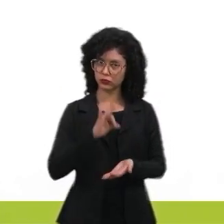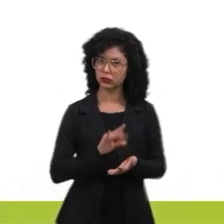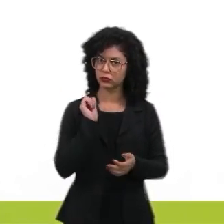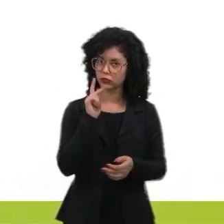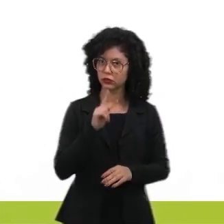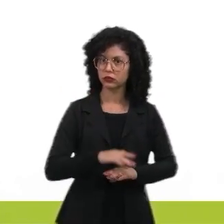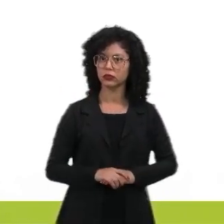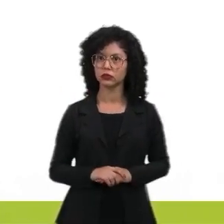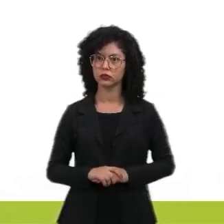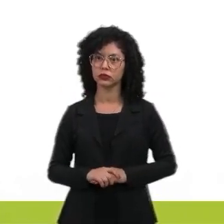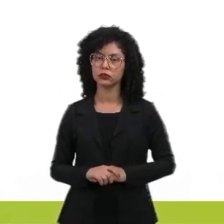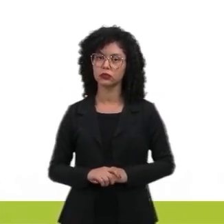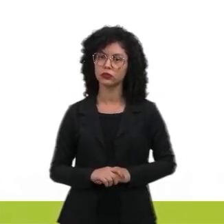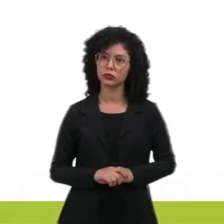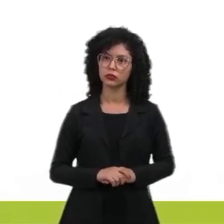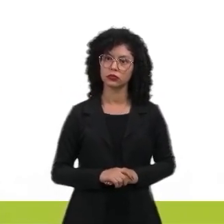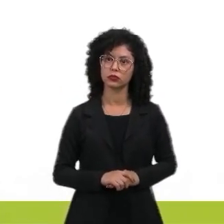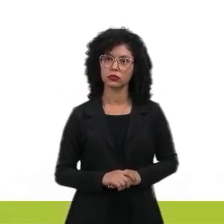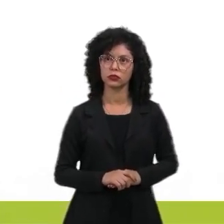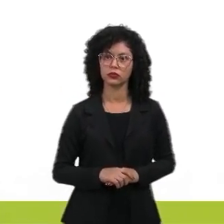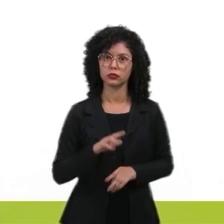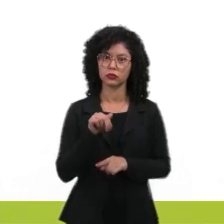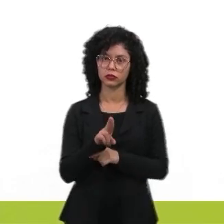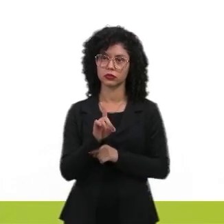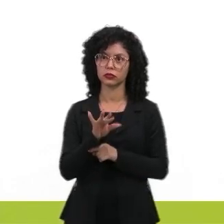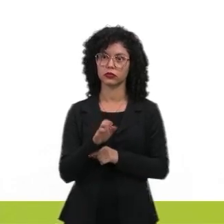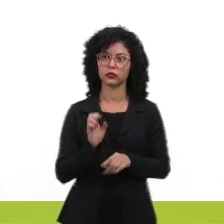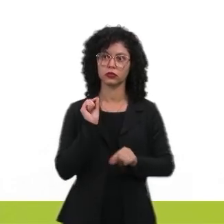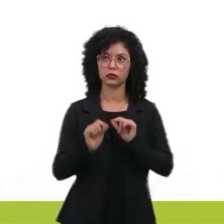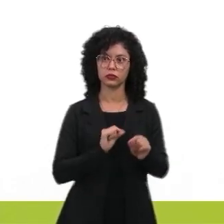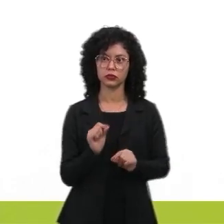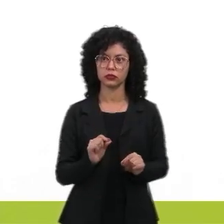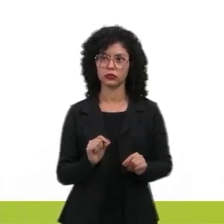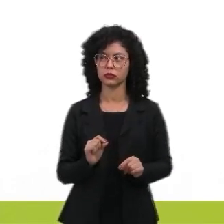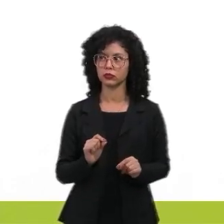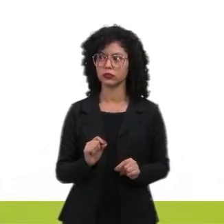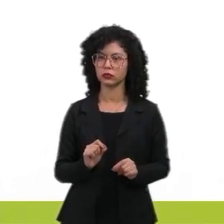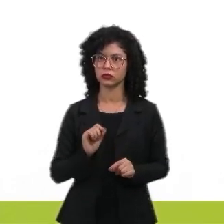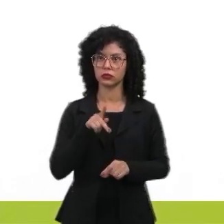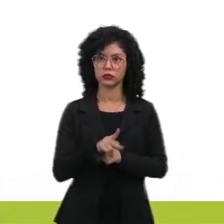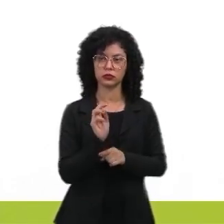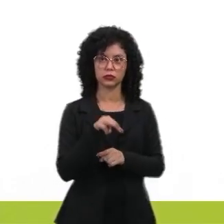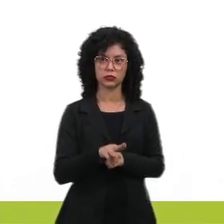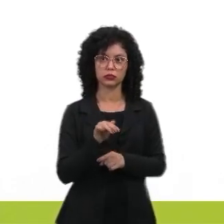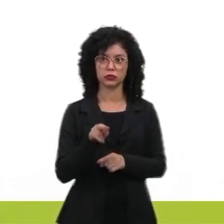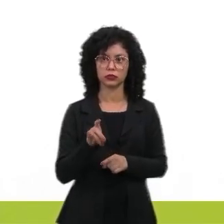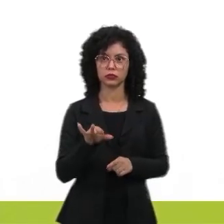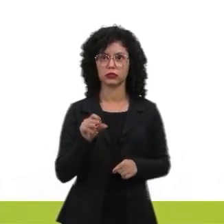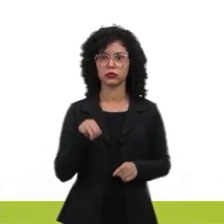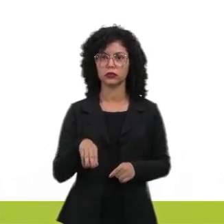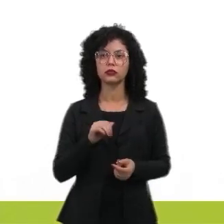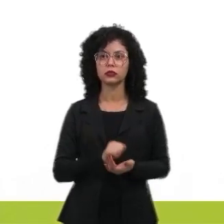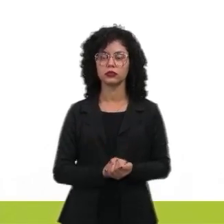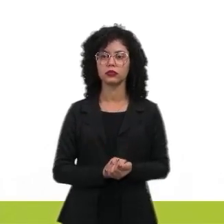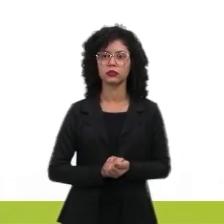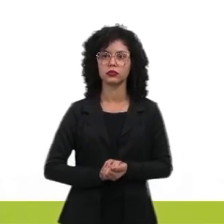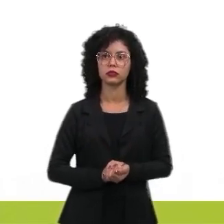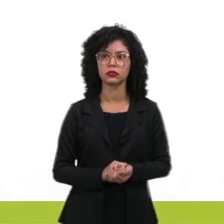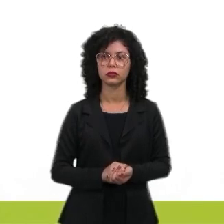ok? Essa é uma escala 1 para uma grandeza unidimensional. Gente, professor, o que é uma grandeza unidimensional? Quilômetro, hectômetro, decâmetro, aquela escala que a gente conhece, tá